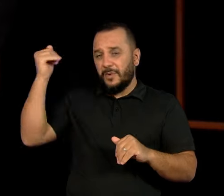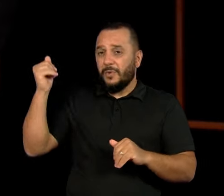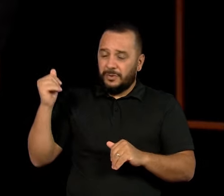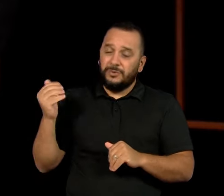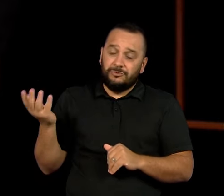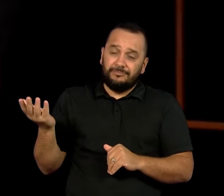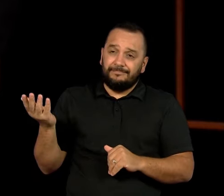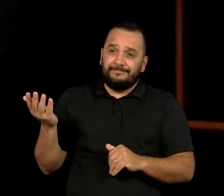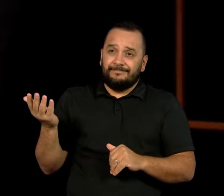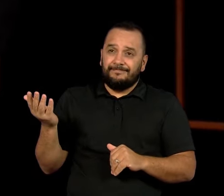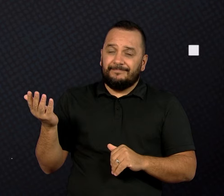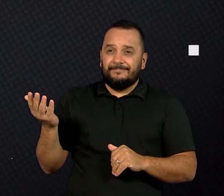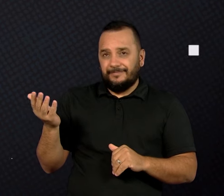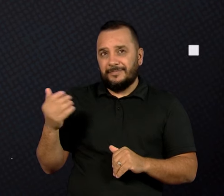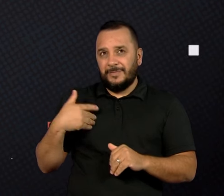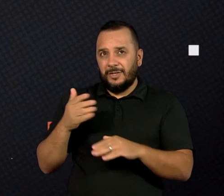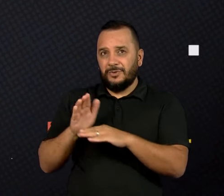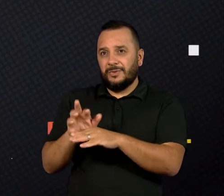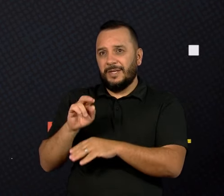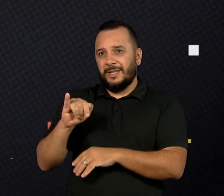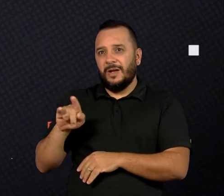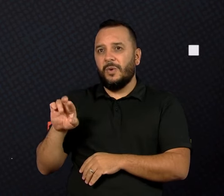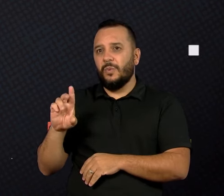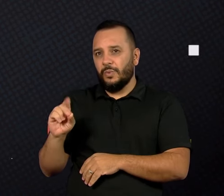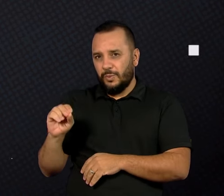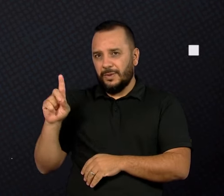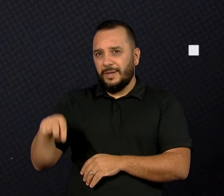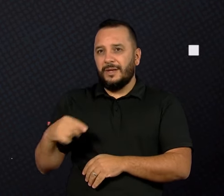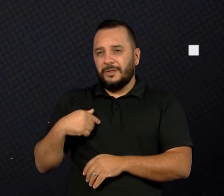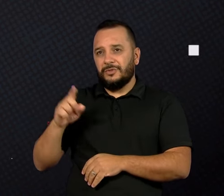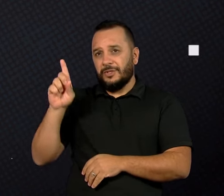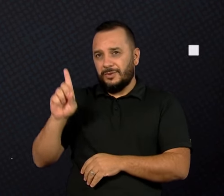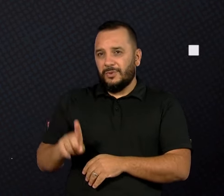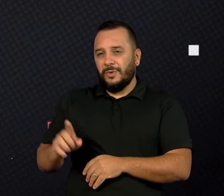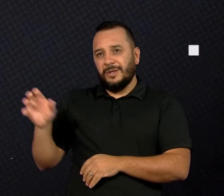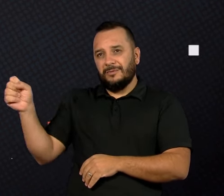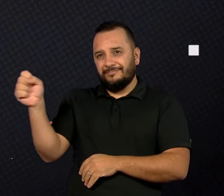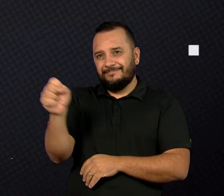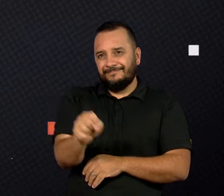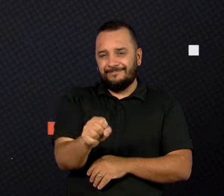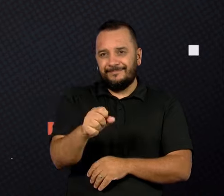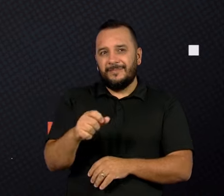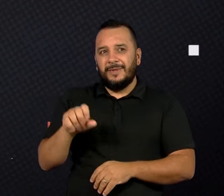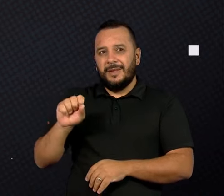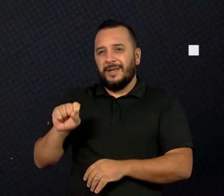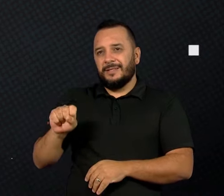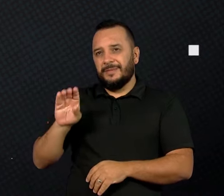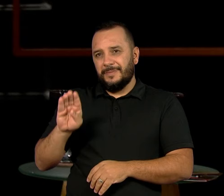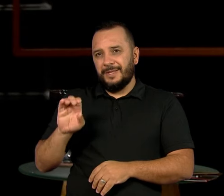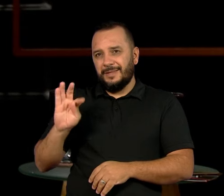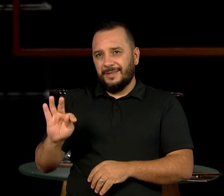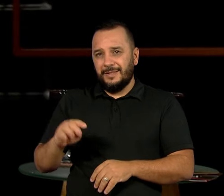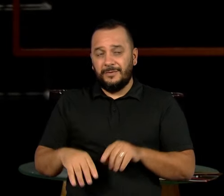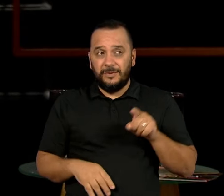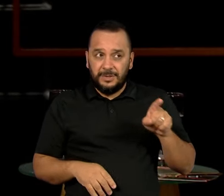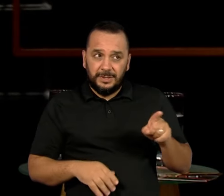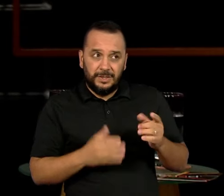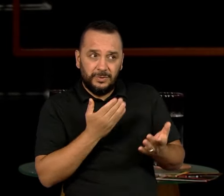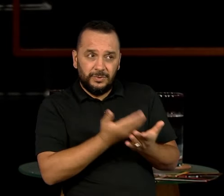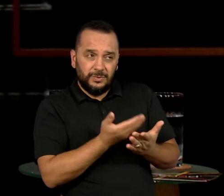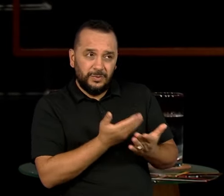de passagem, com a ajuda do Reinaldo Bori, que foi um diretor que eu levei para o SBT. Agora, você também cursou a